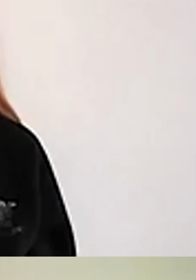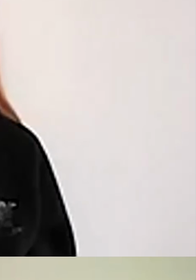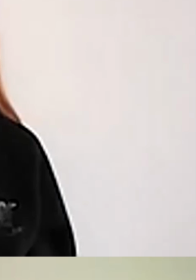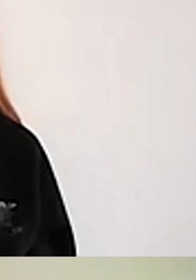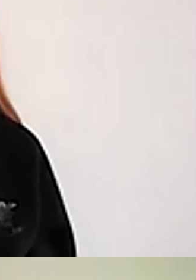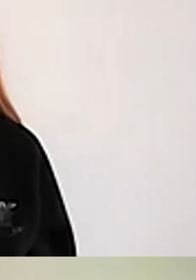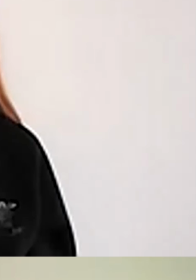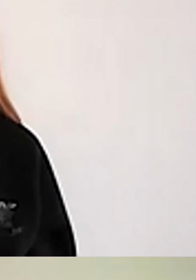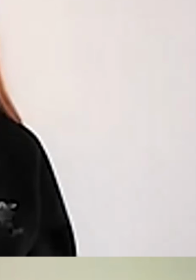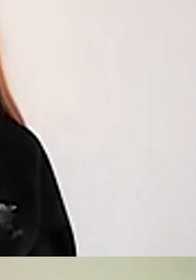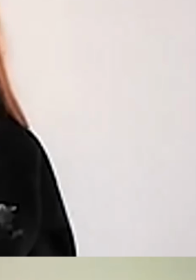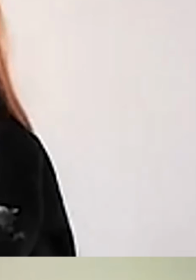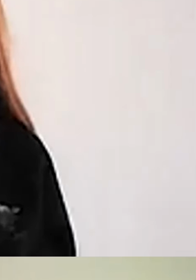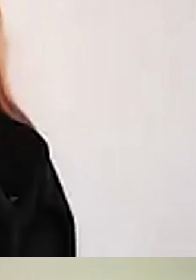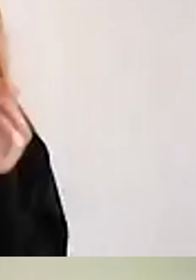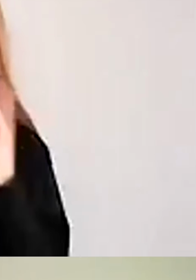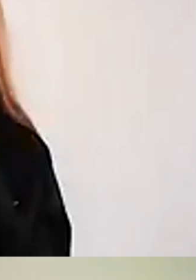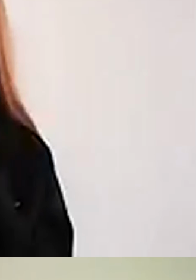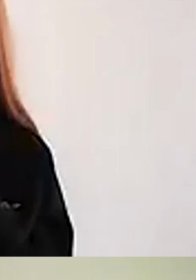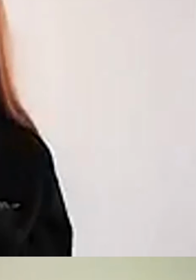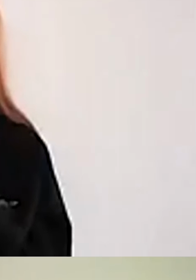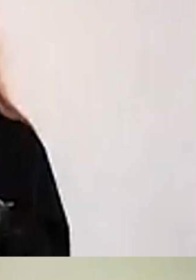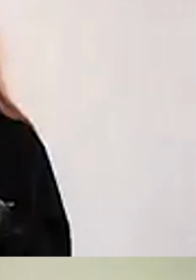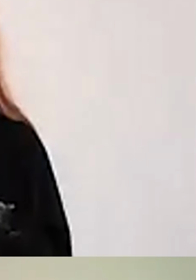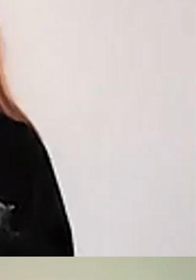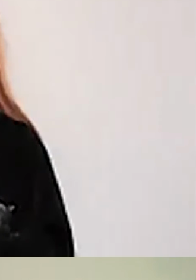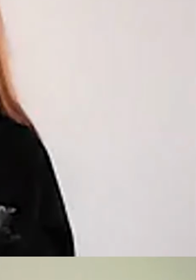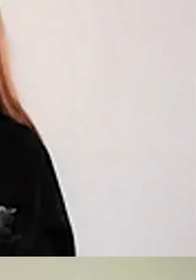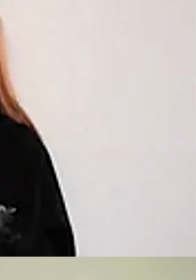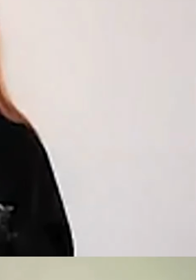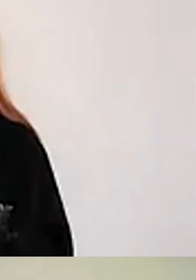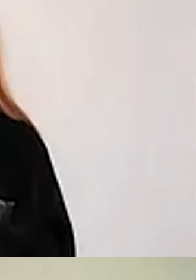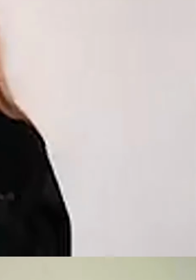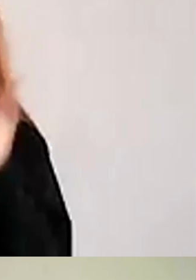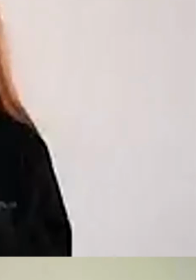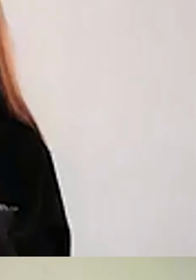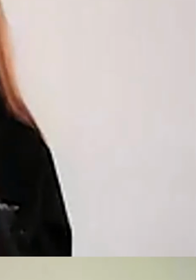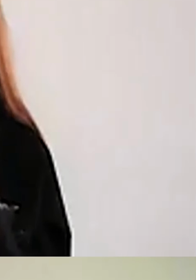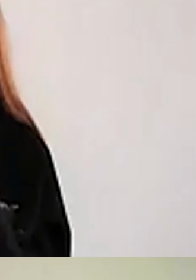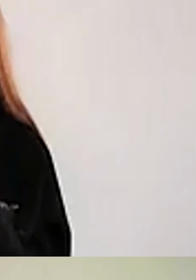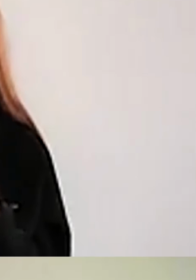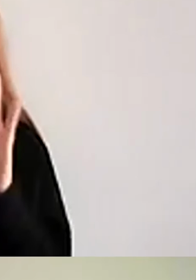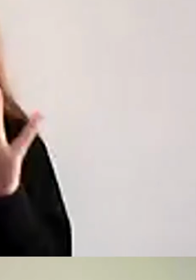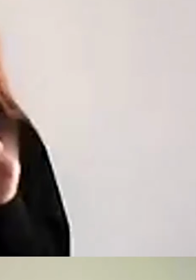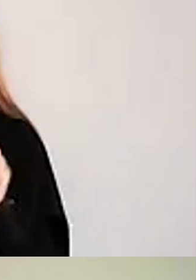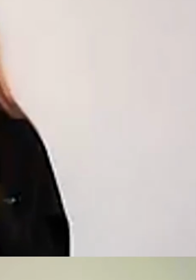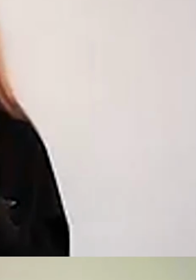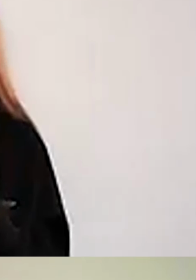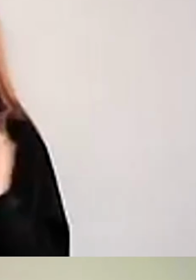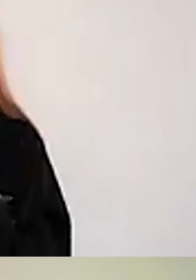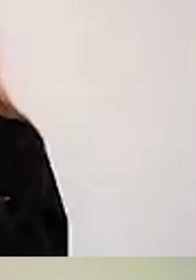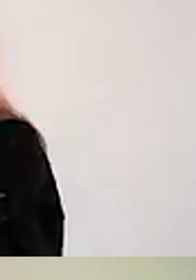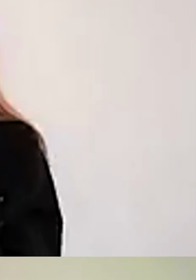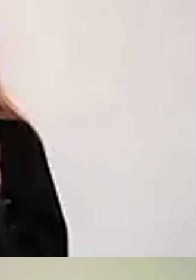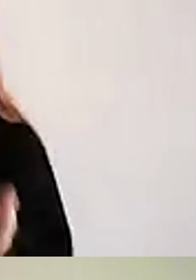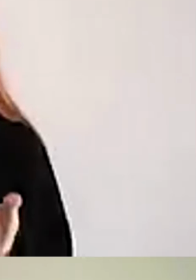Estamos a tentar resolver o problema. Se quiserem, eu posso partilhar o meu ecrã, que no meu computador passa bem a